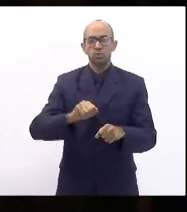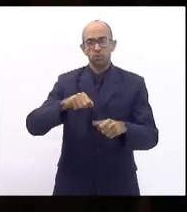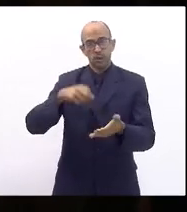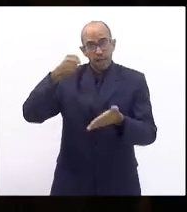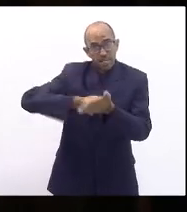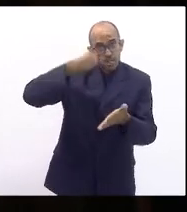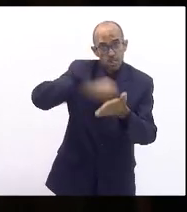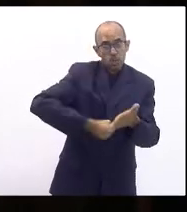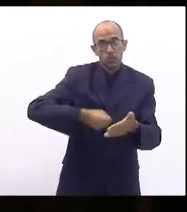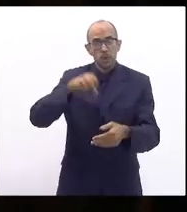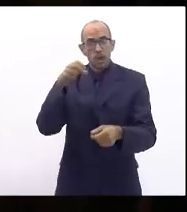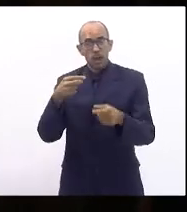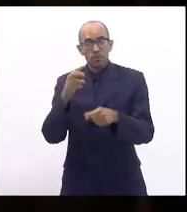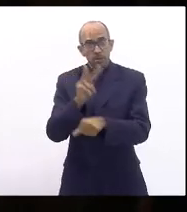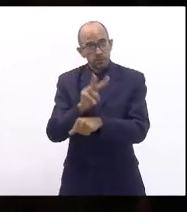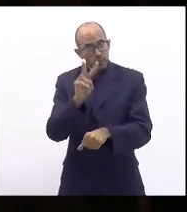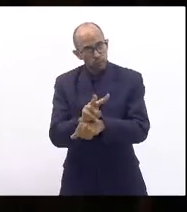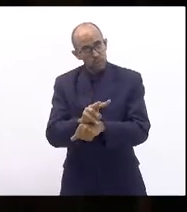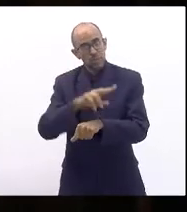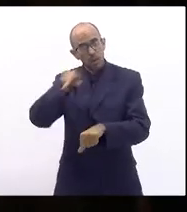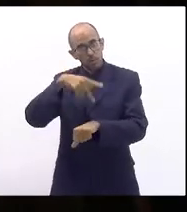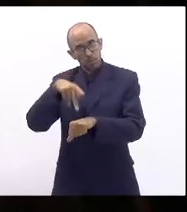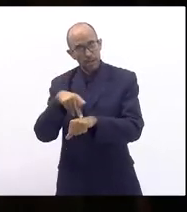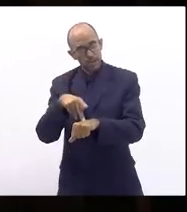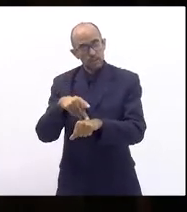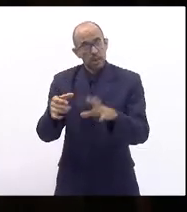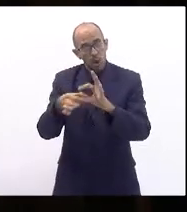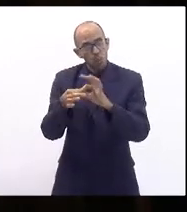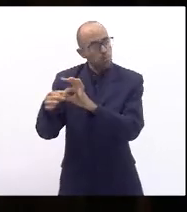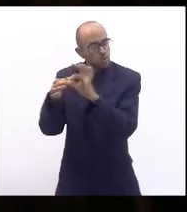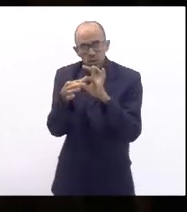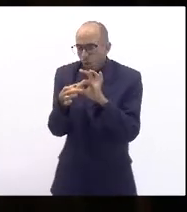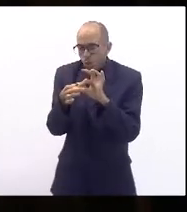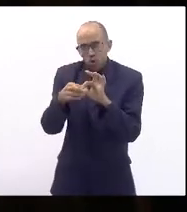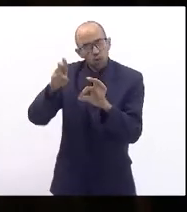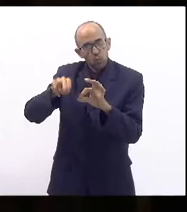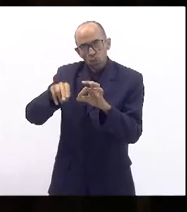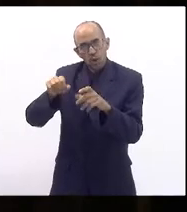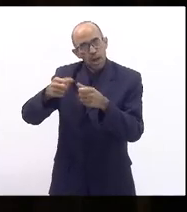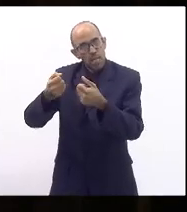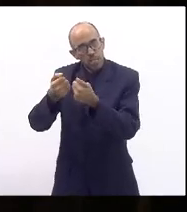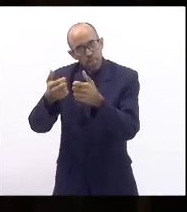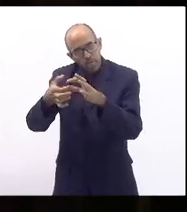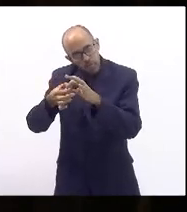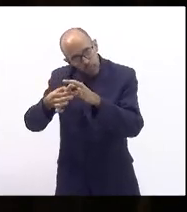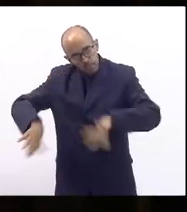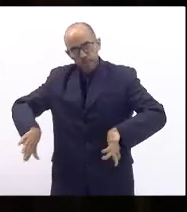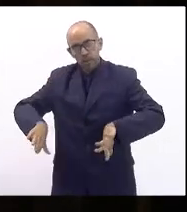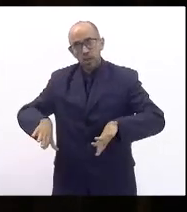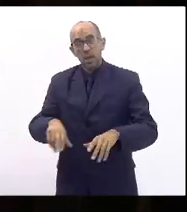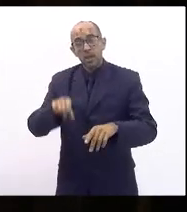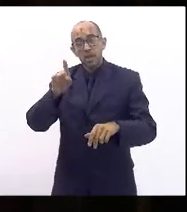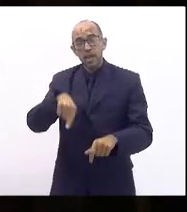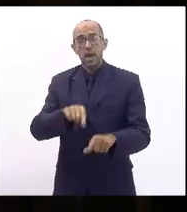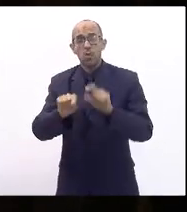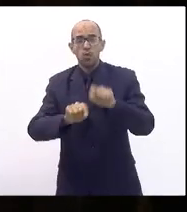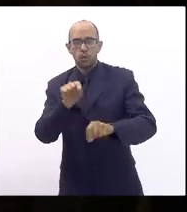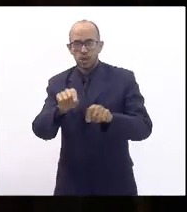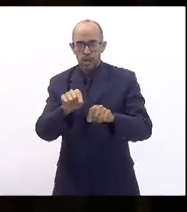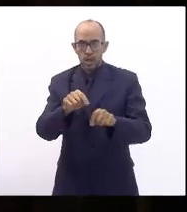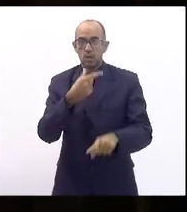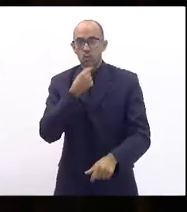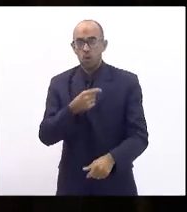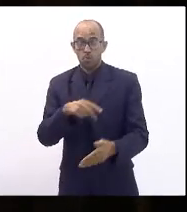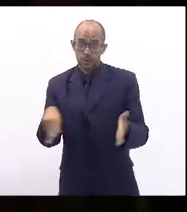defesa da Pátria em União insolúvel ao seu povo que a honra é esse presente muito especial que o o é